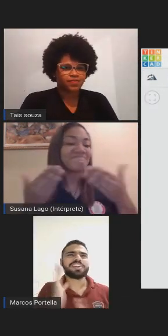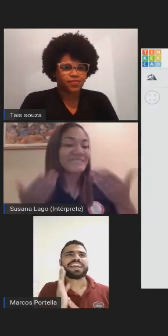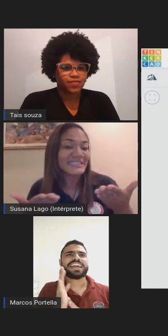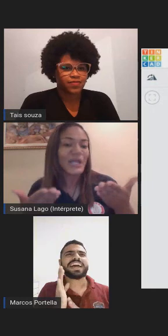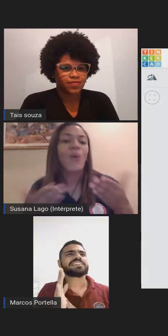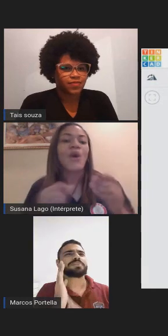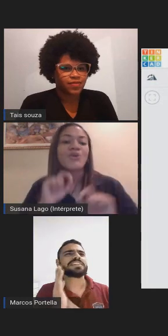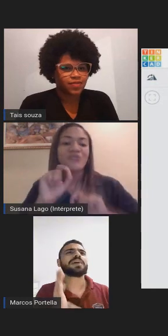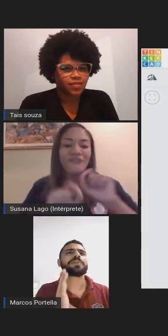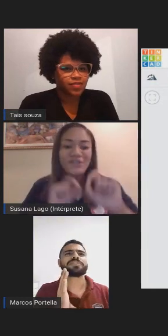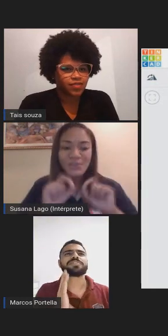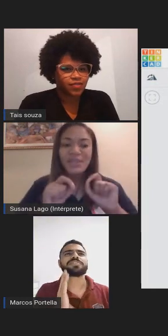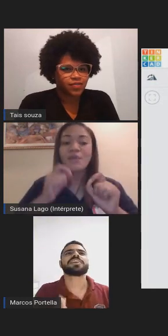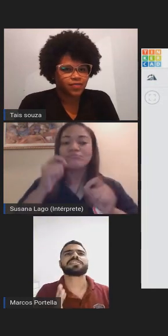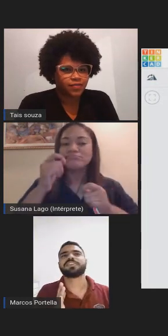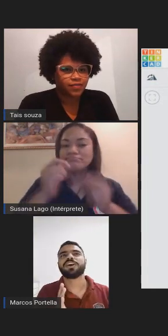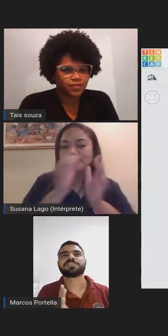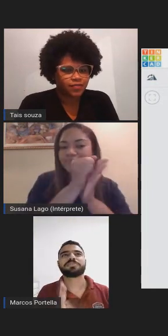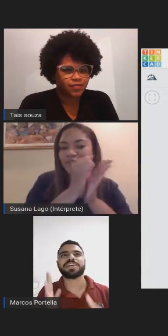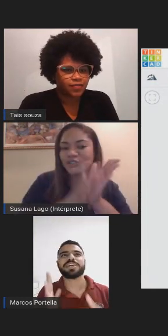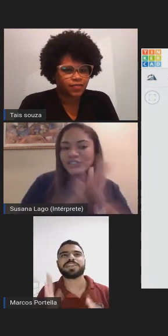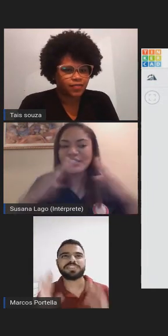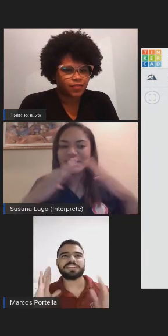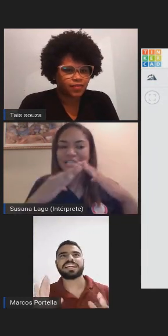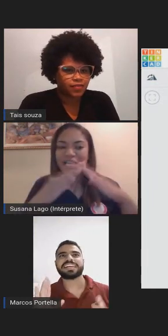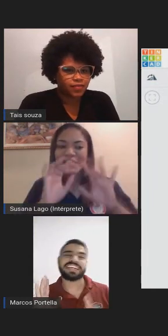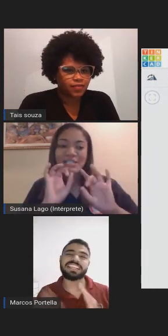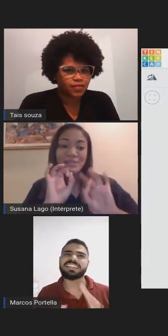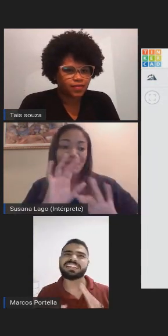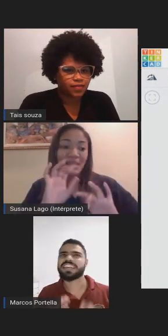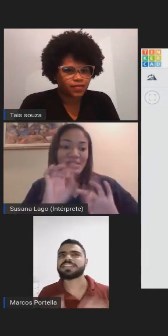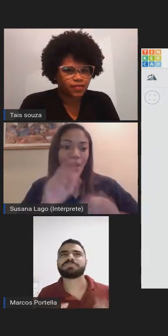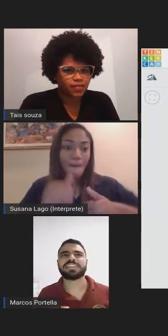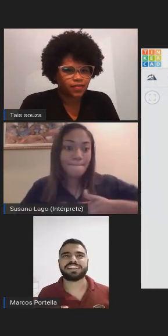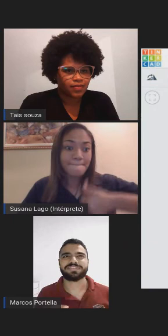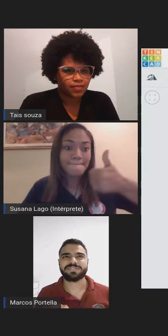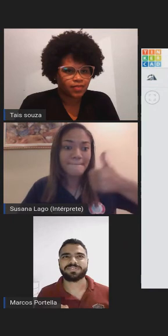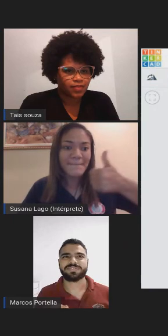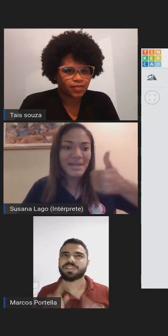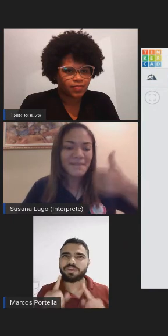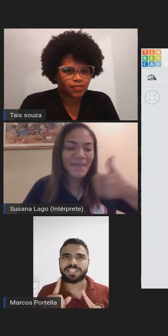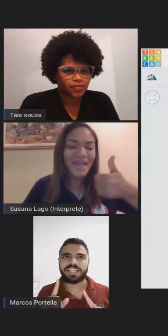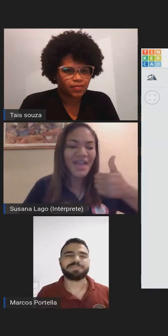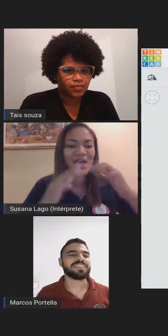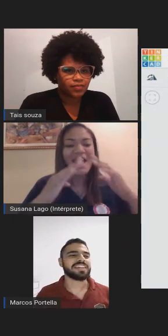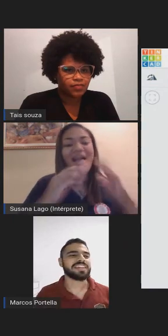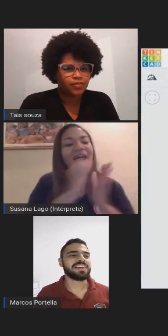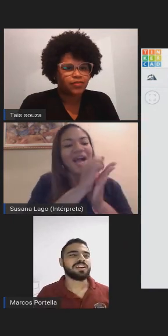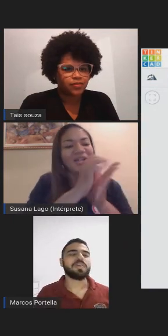com um dever de casa especial para vocês. Nosso primeiro dever de casa interdisciplinar. Como